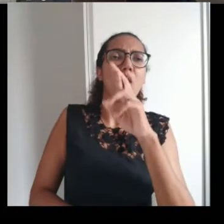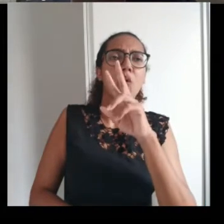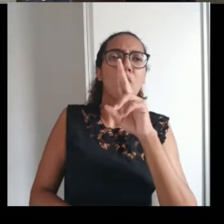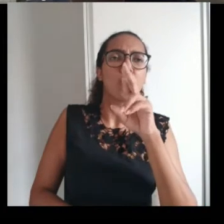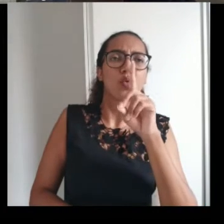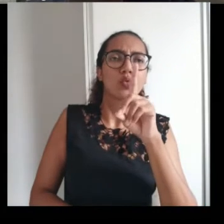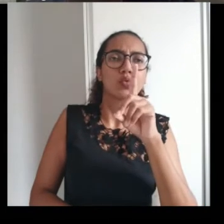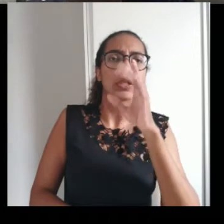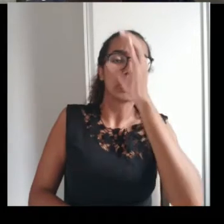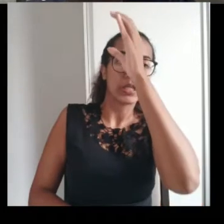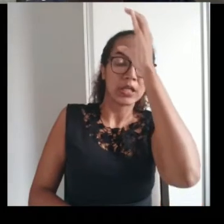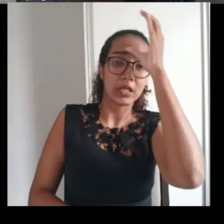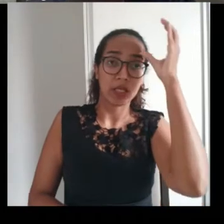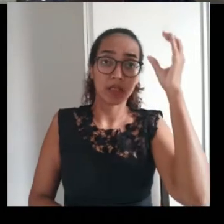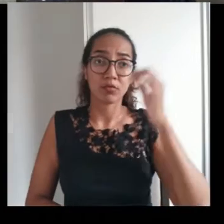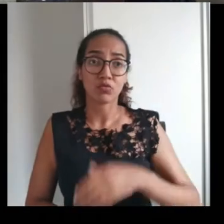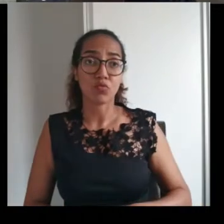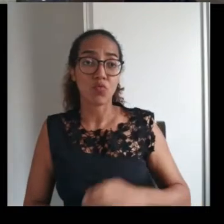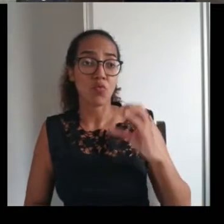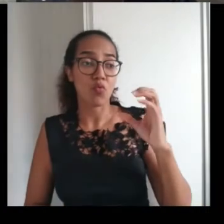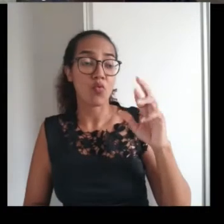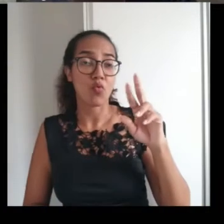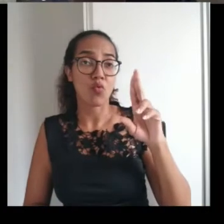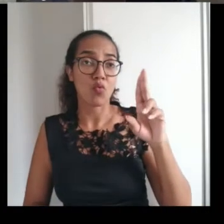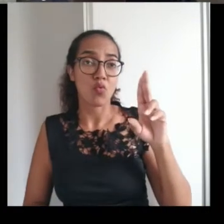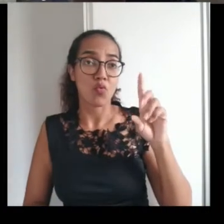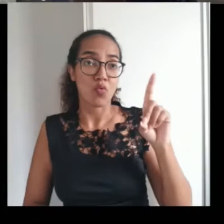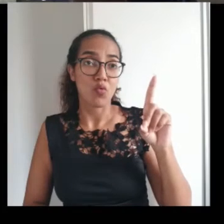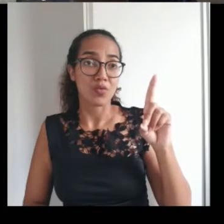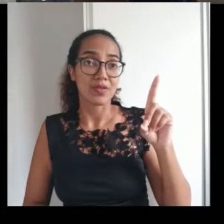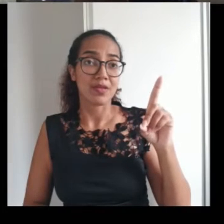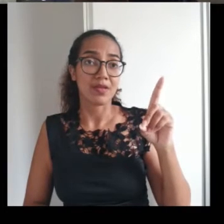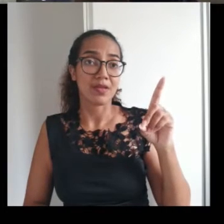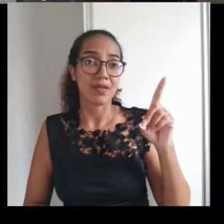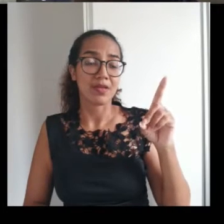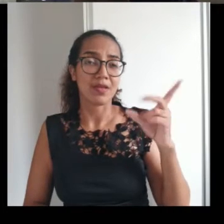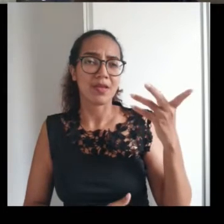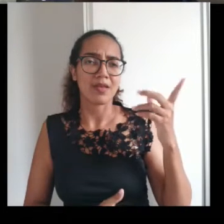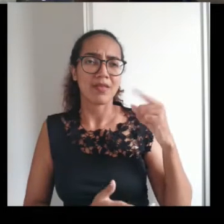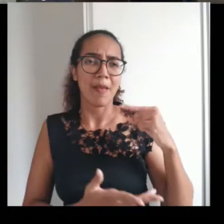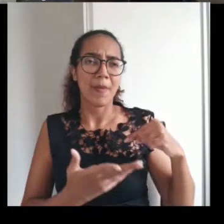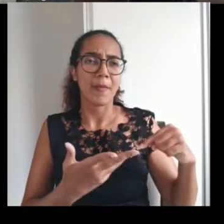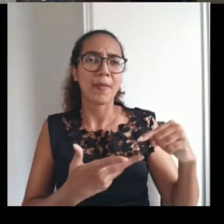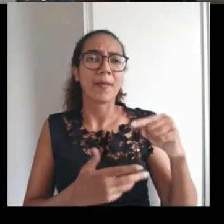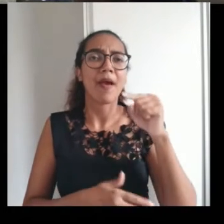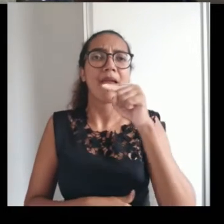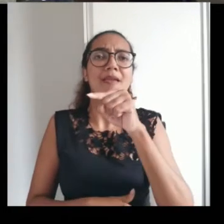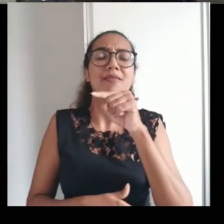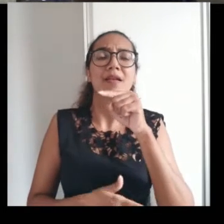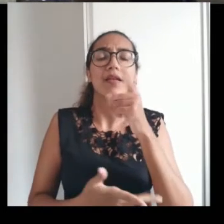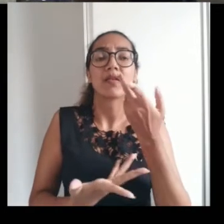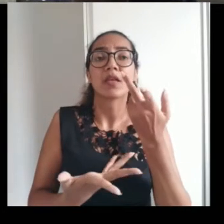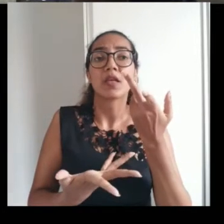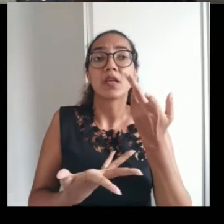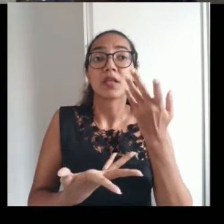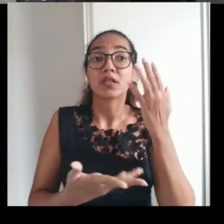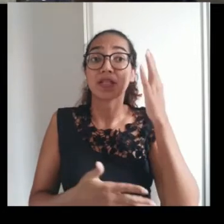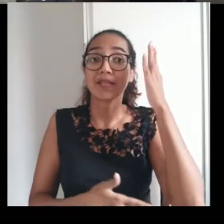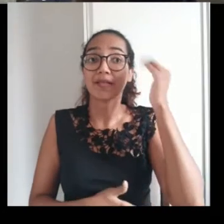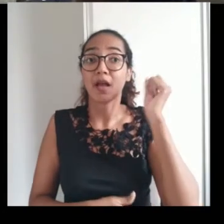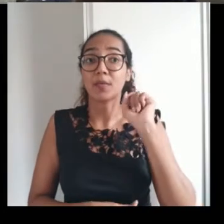contas e etc, tá? O CRUD é justamente isso, né? Ou seja, esse repositório aqui é de se esperar que ele tenha um método, por exemplo,